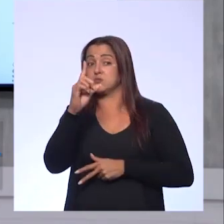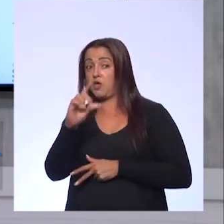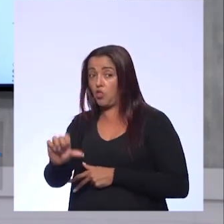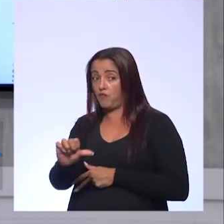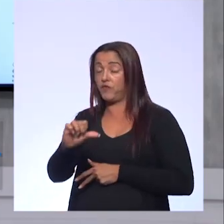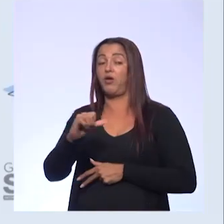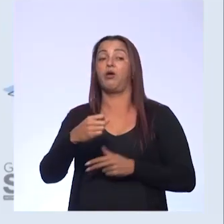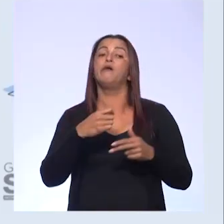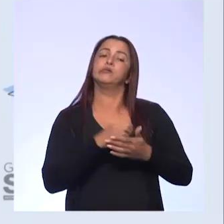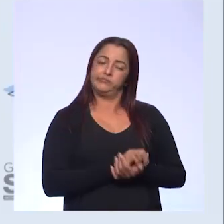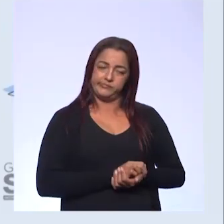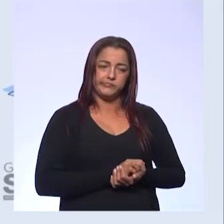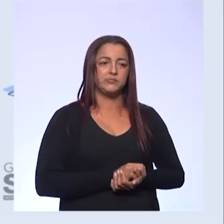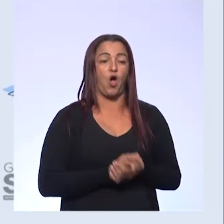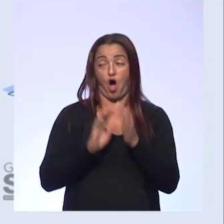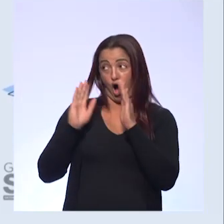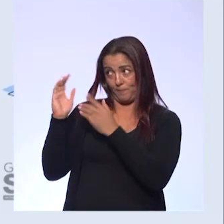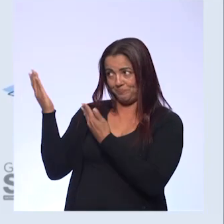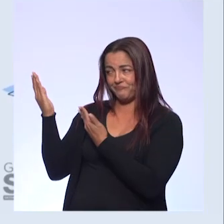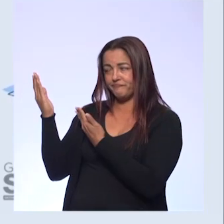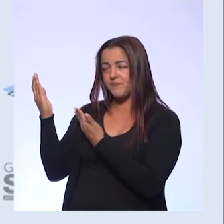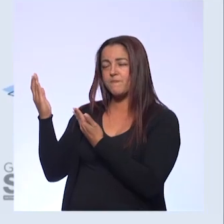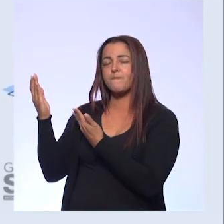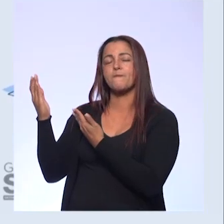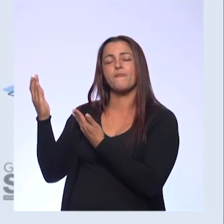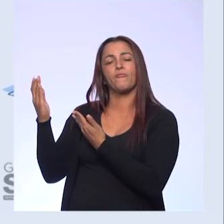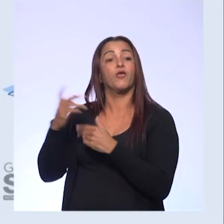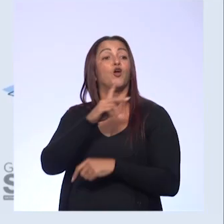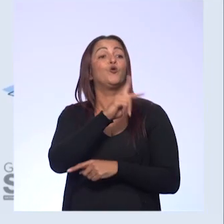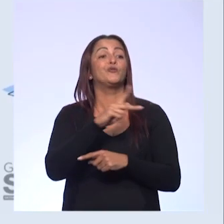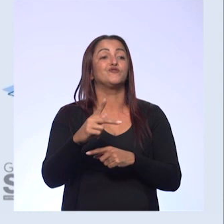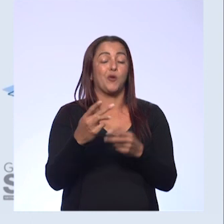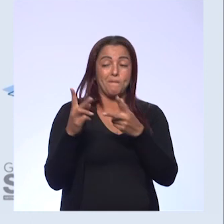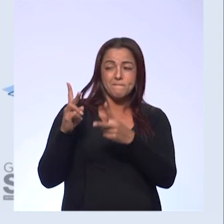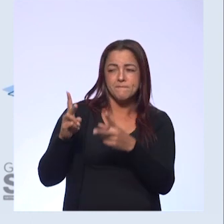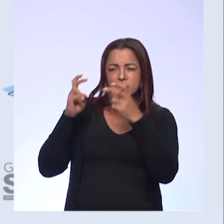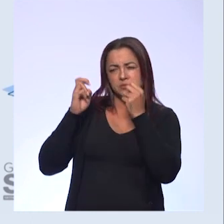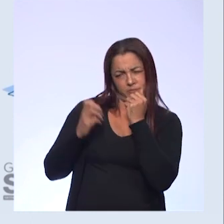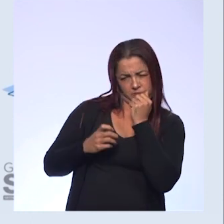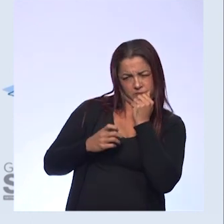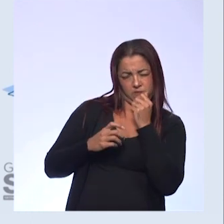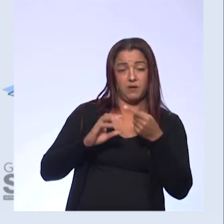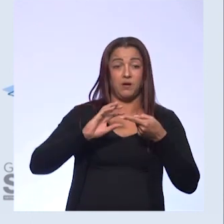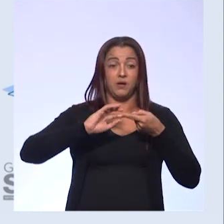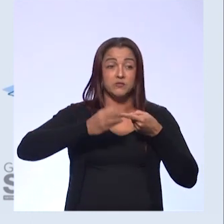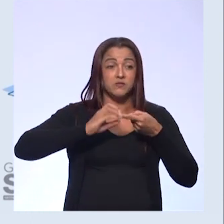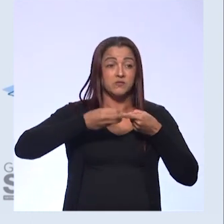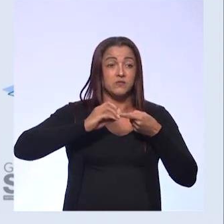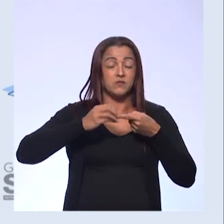comigo aqui ó a laser